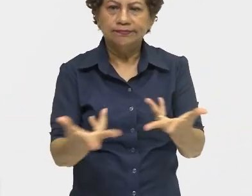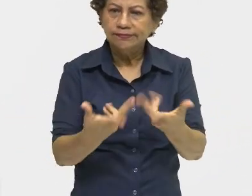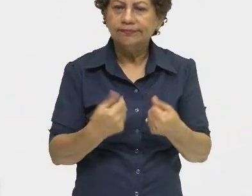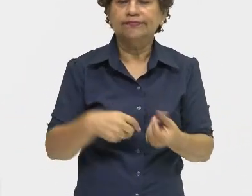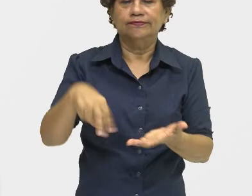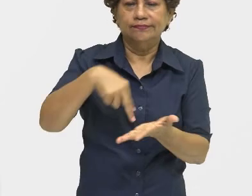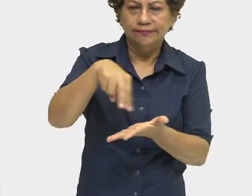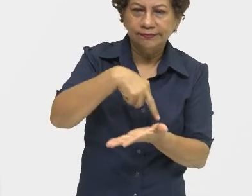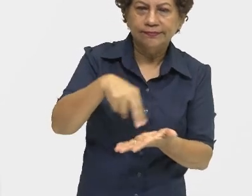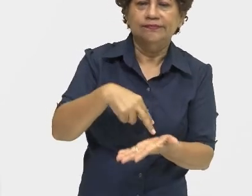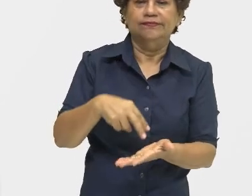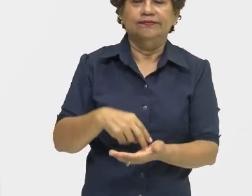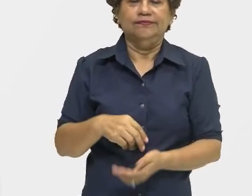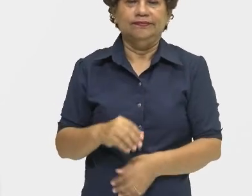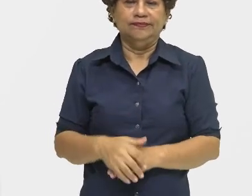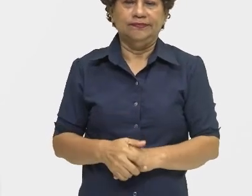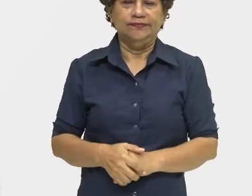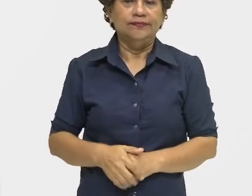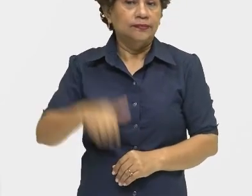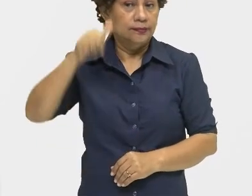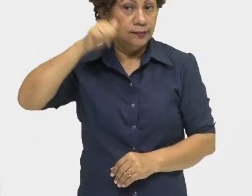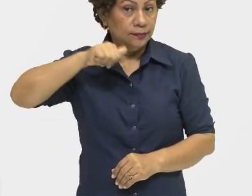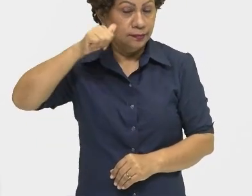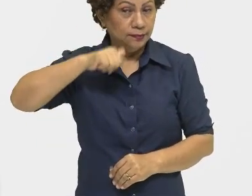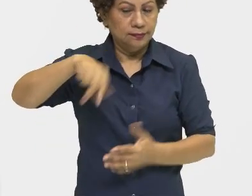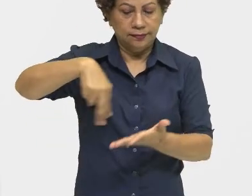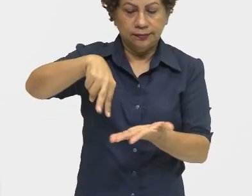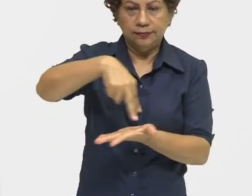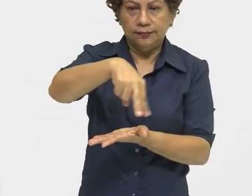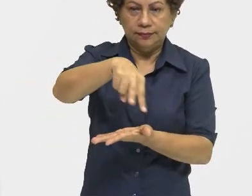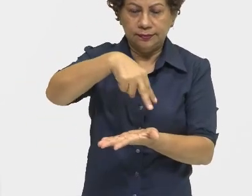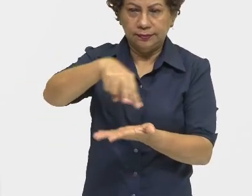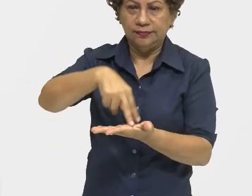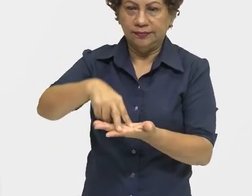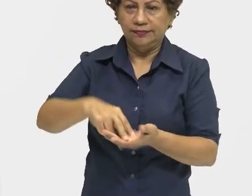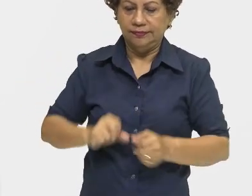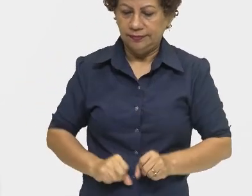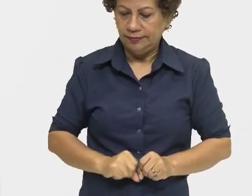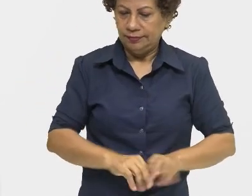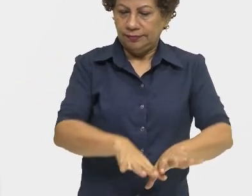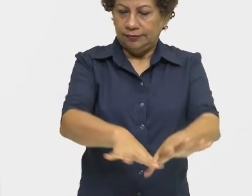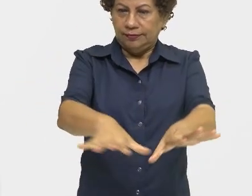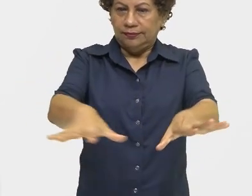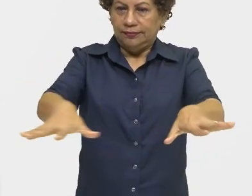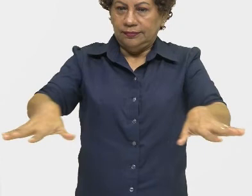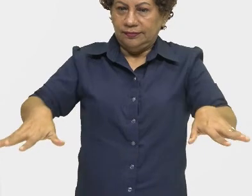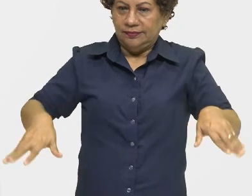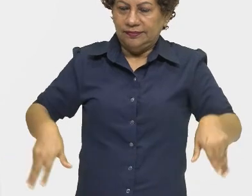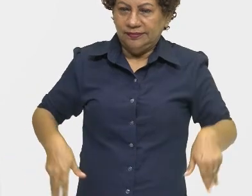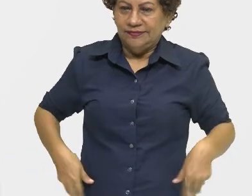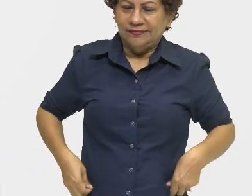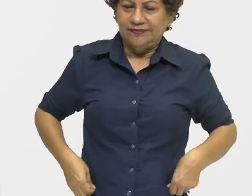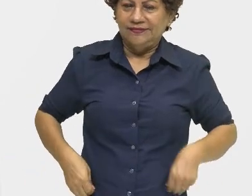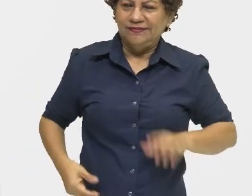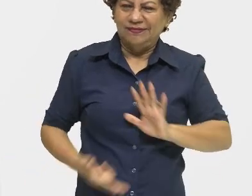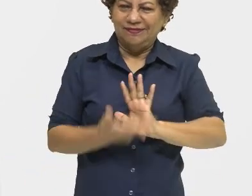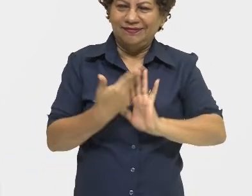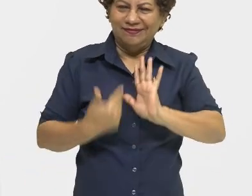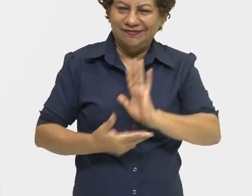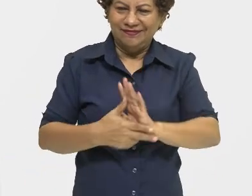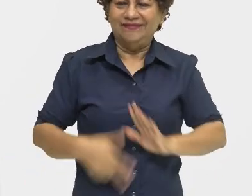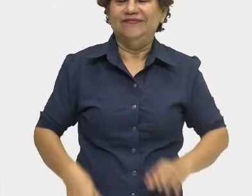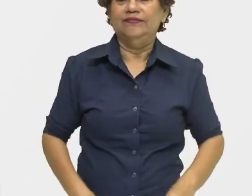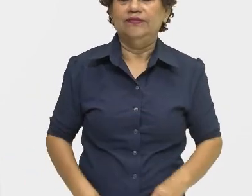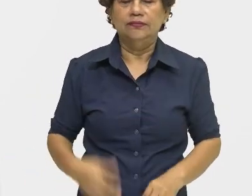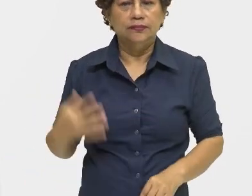No carimbó, as mulheres dançam com saias longas coloridas, florais, compridas, franzidas